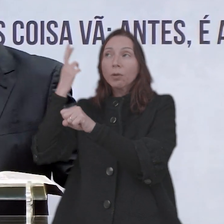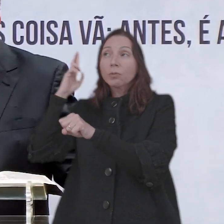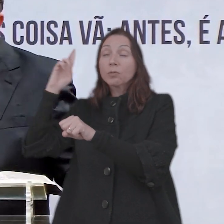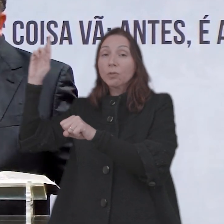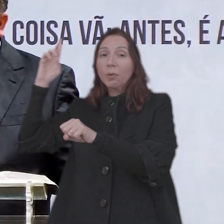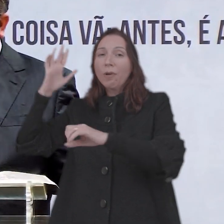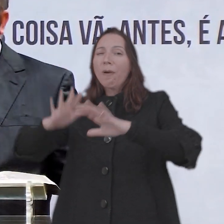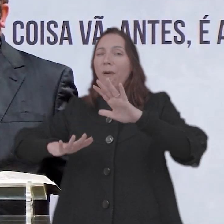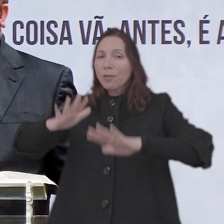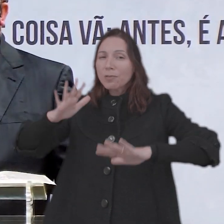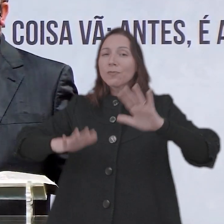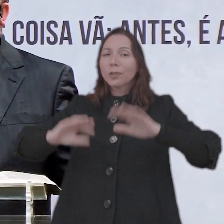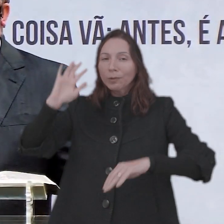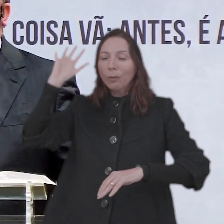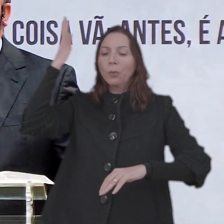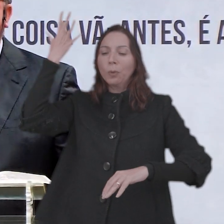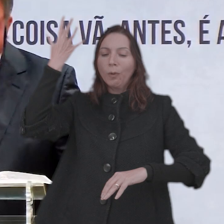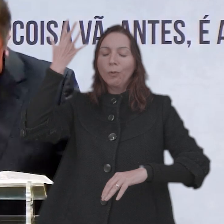enfraquece.